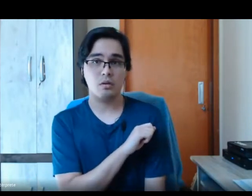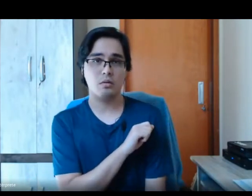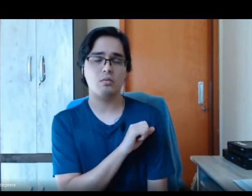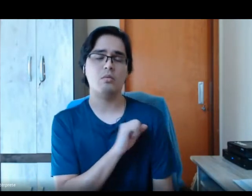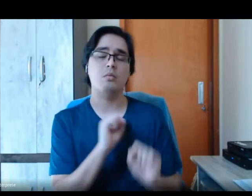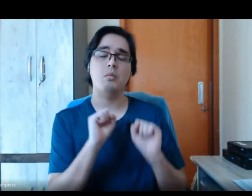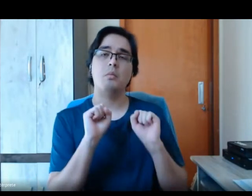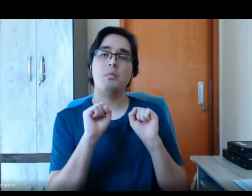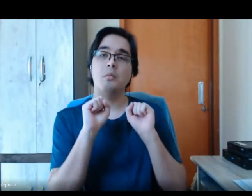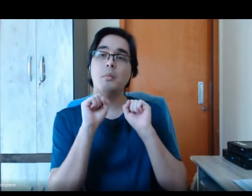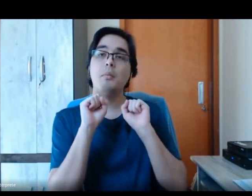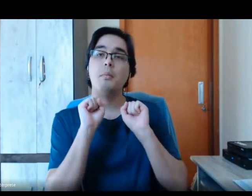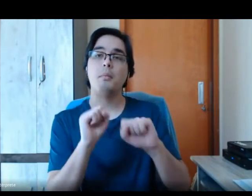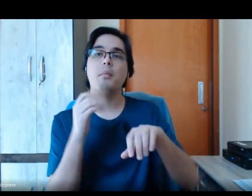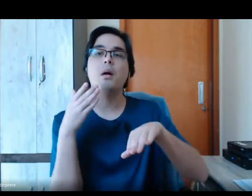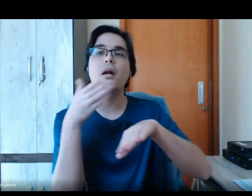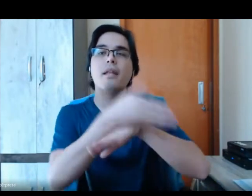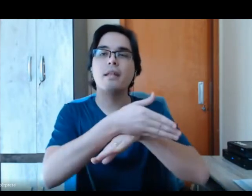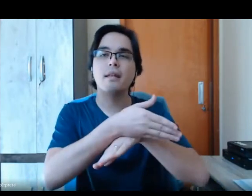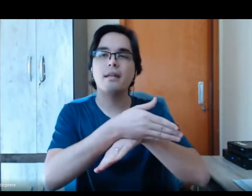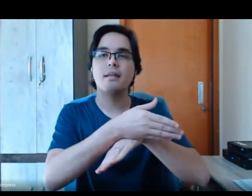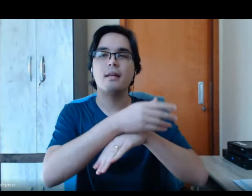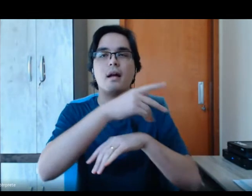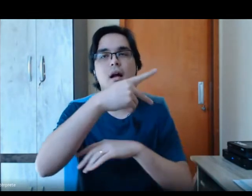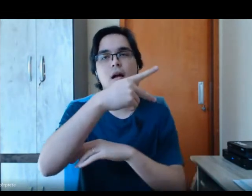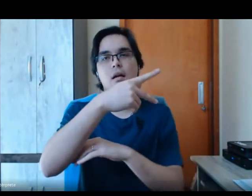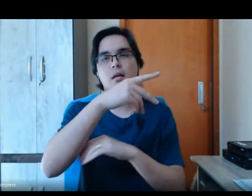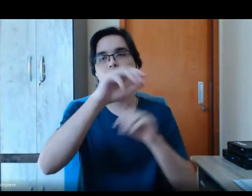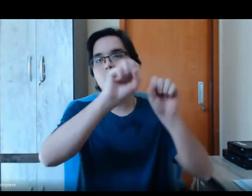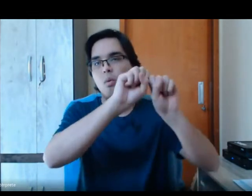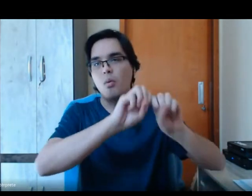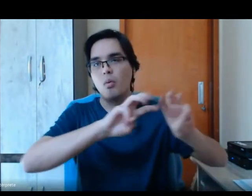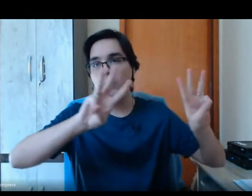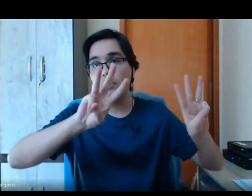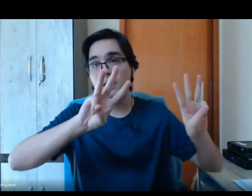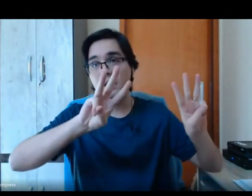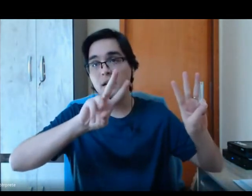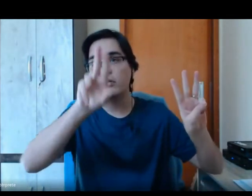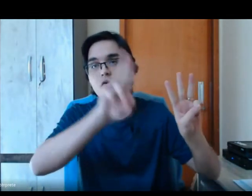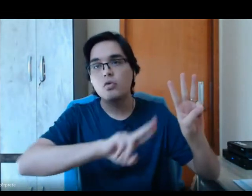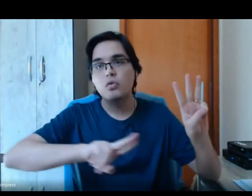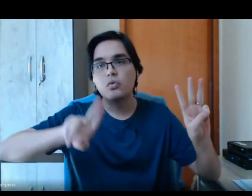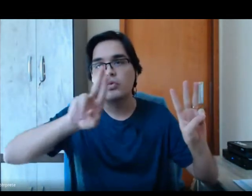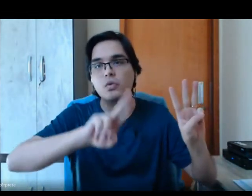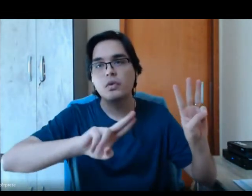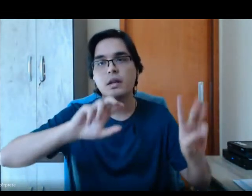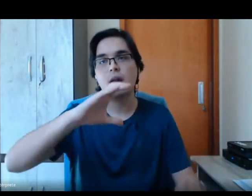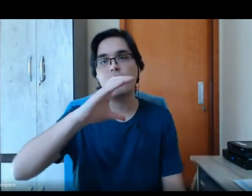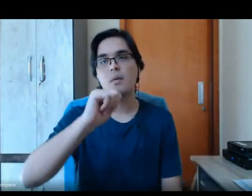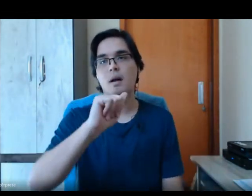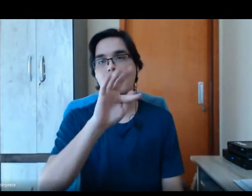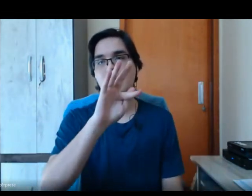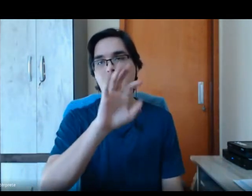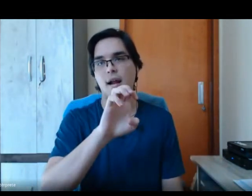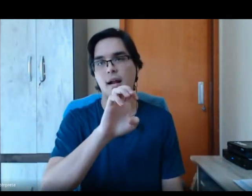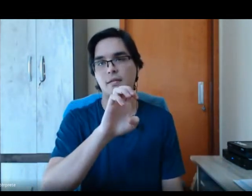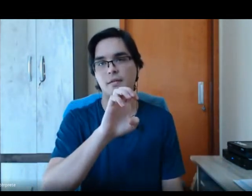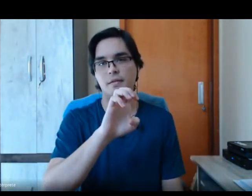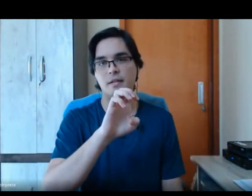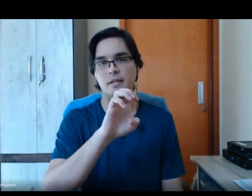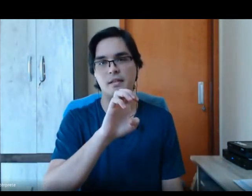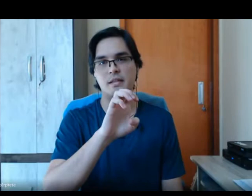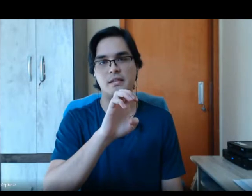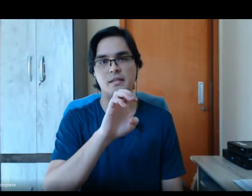responder isso agora. É, nós vamos ter que fazer um encaminhamento mais preciso para o CIB, né? E